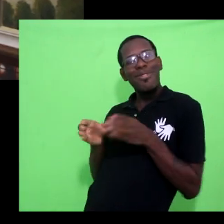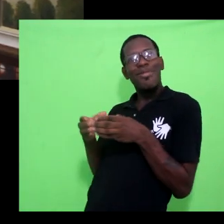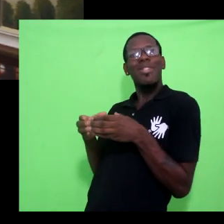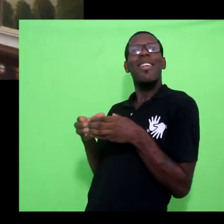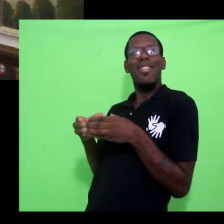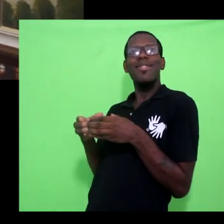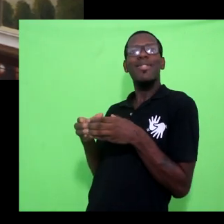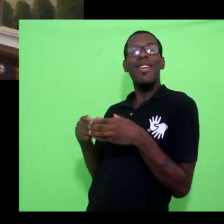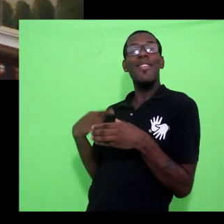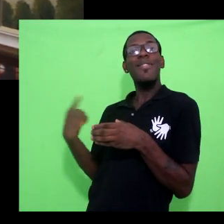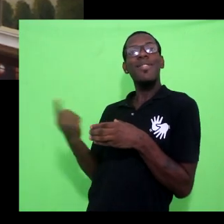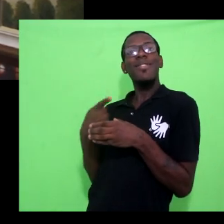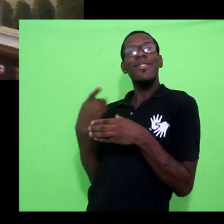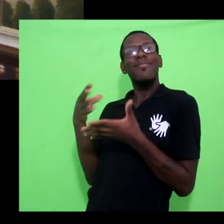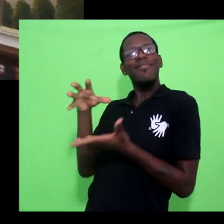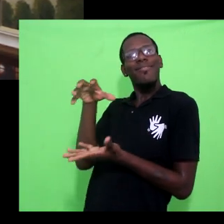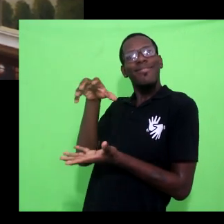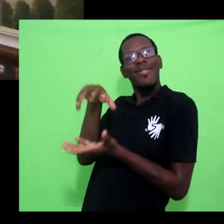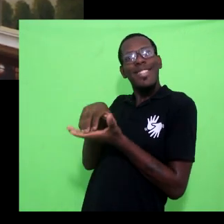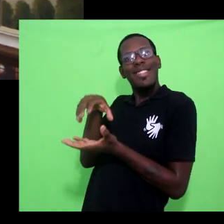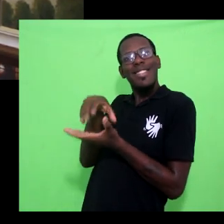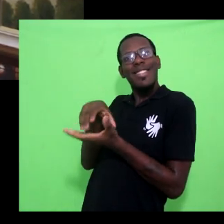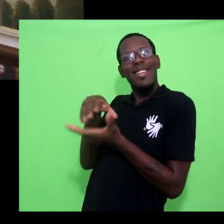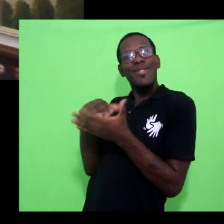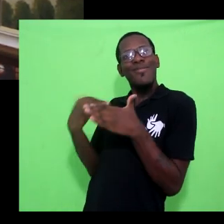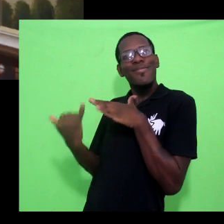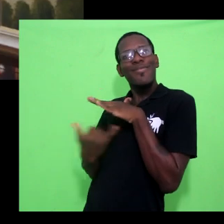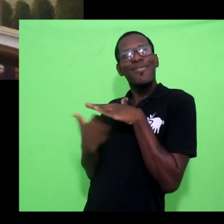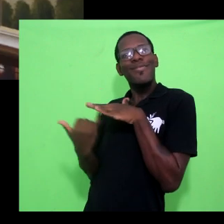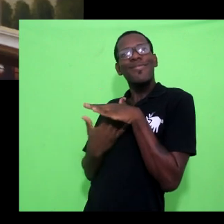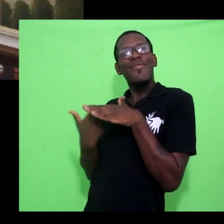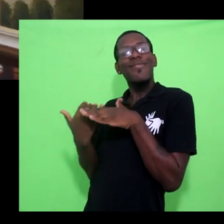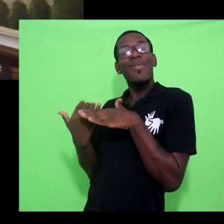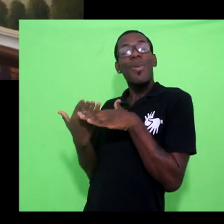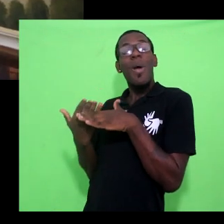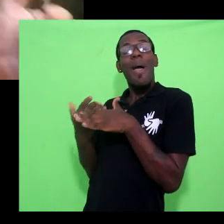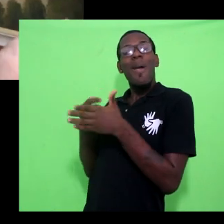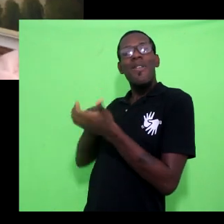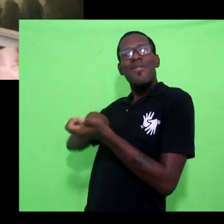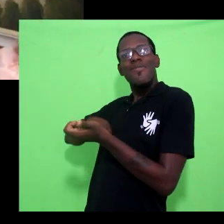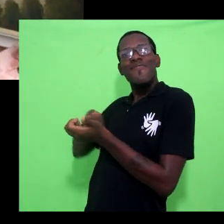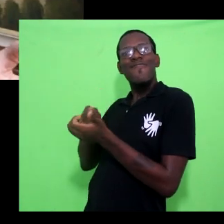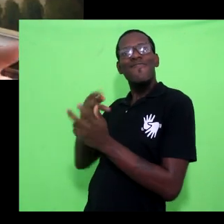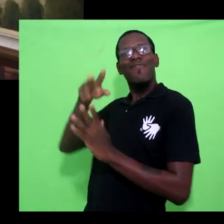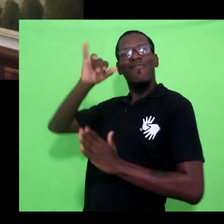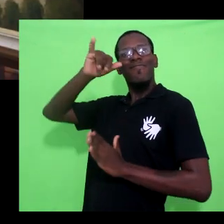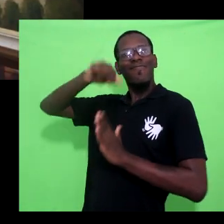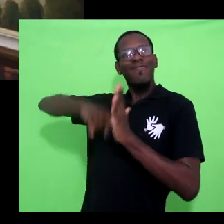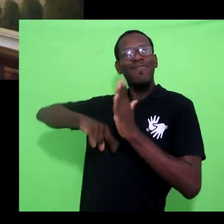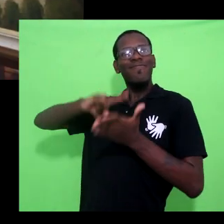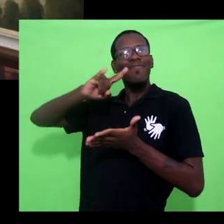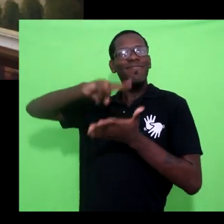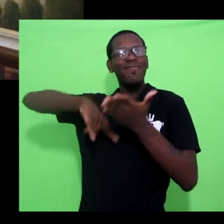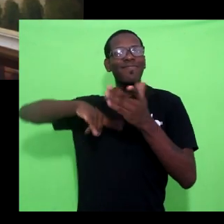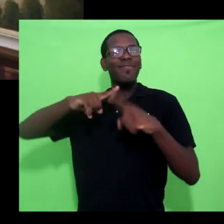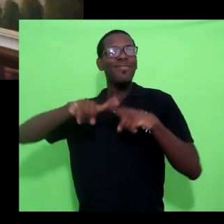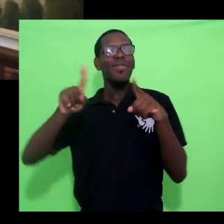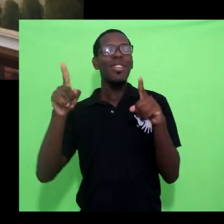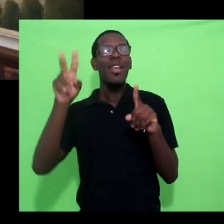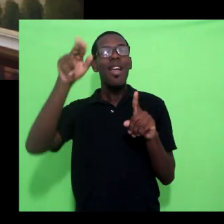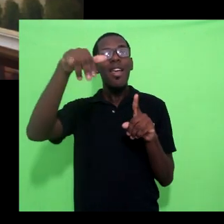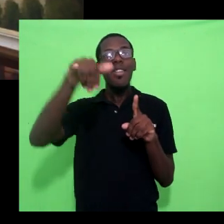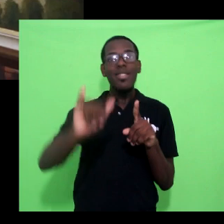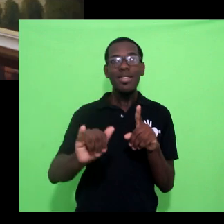fazer a ponte entre produção de história, entre fontes históricas e a comunidade, faz com que esse centro, né,